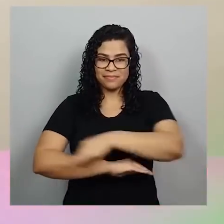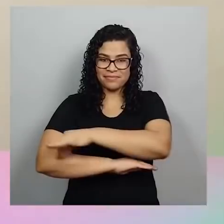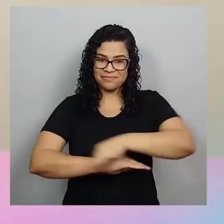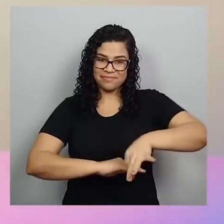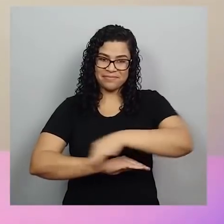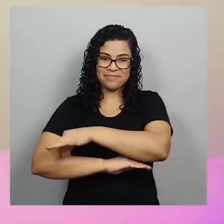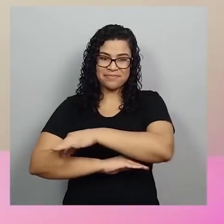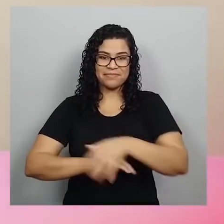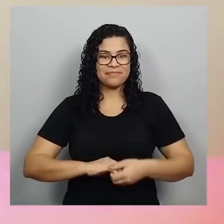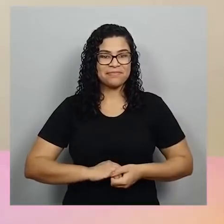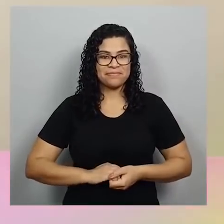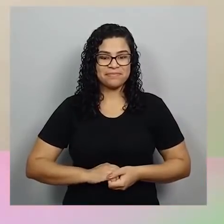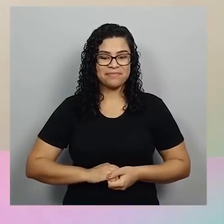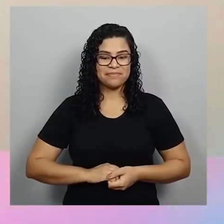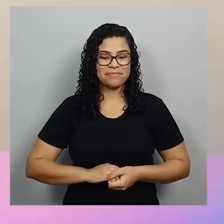régua,